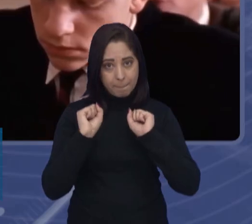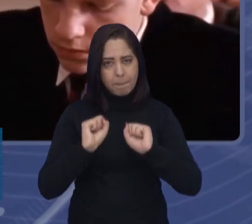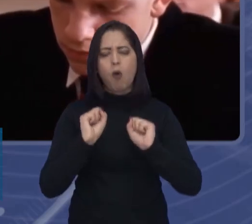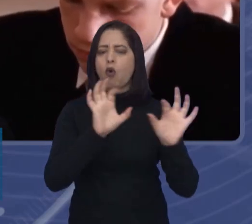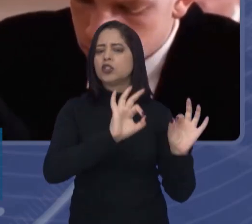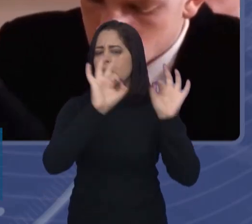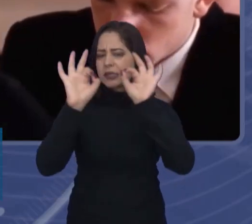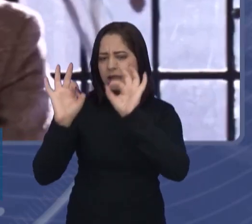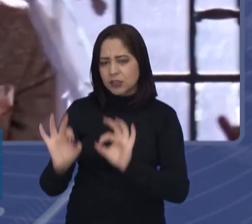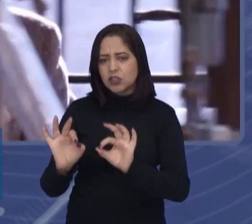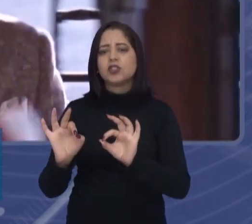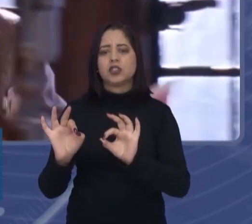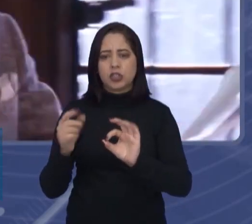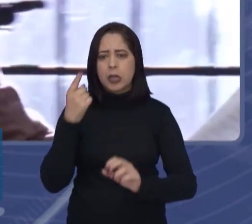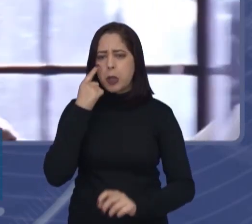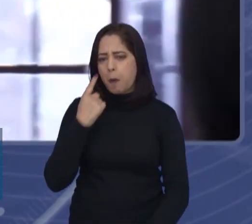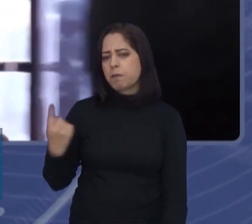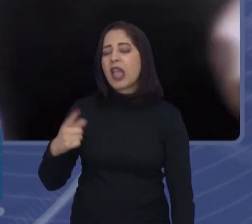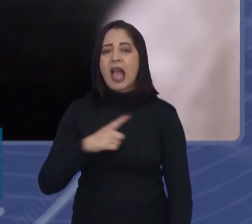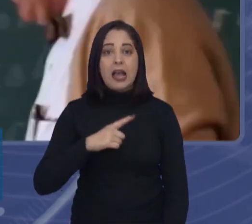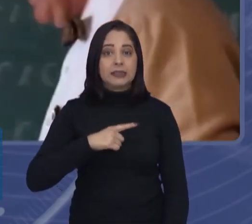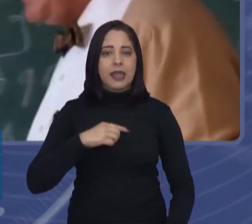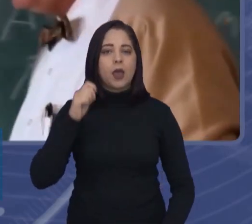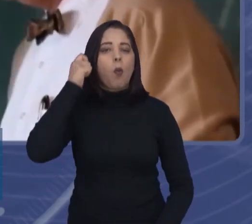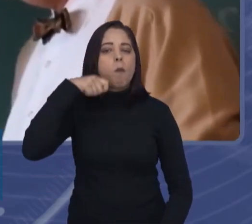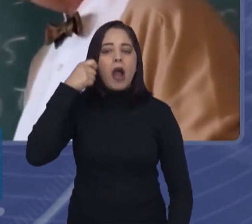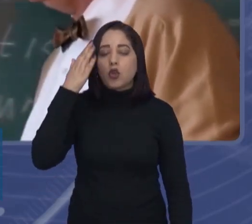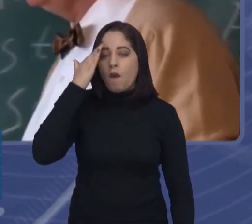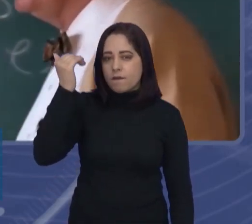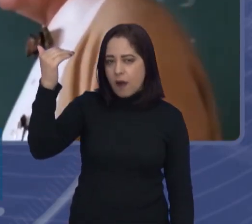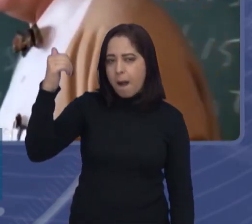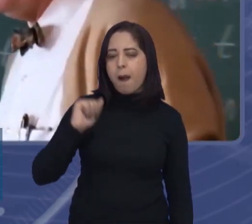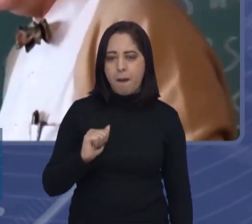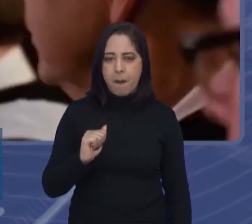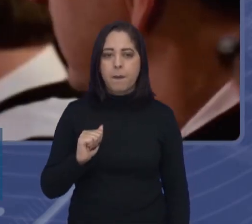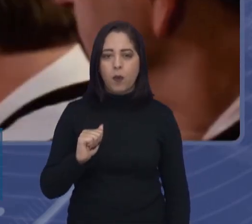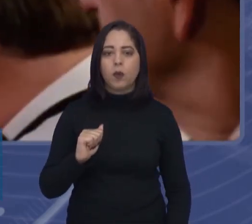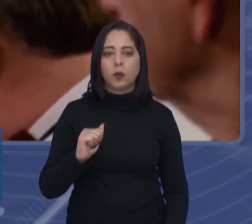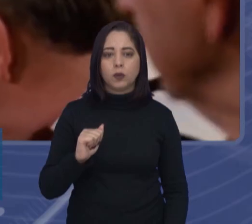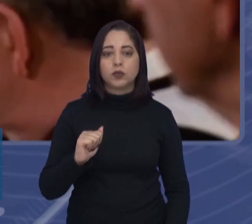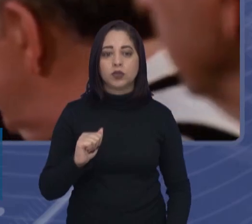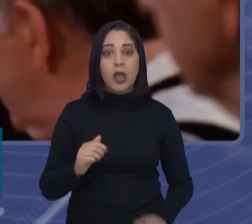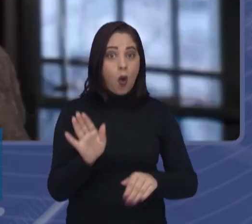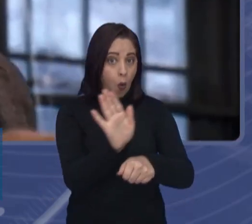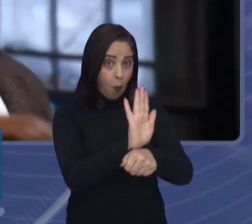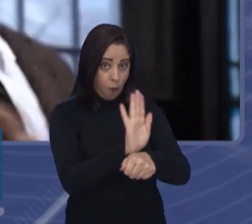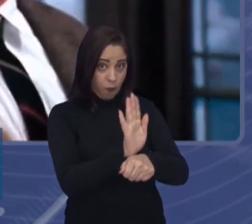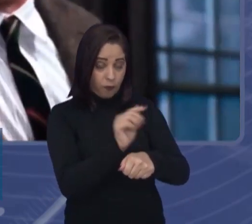Robin Williams, também tem o Ethan Hawke novinho e tantos outros atores fenomenais. Esse